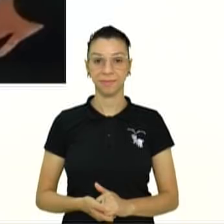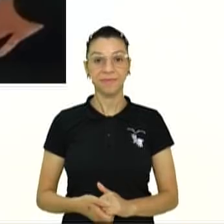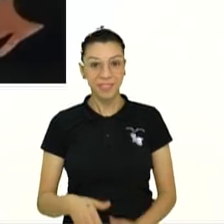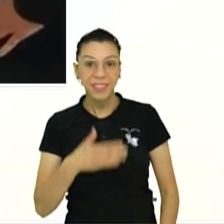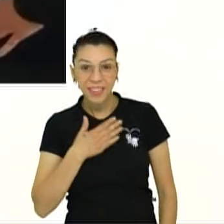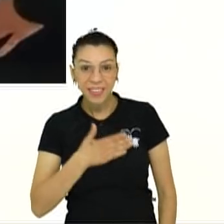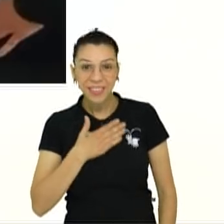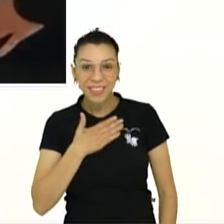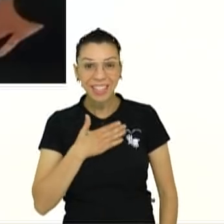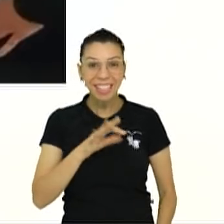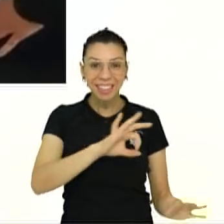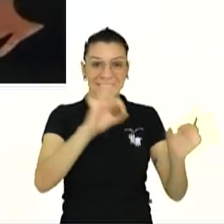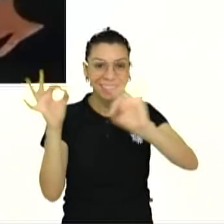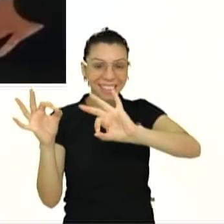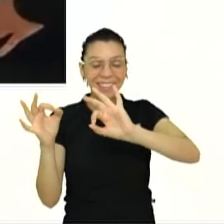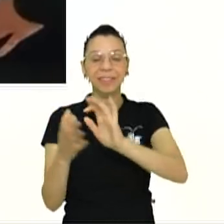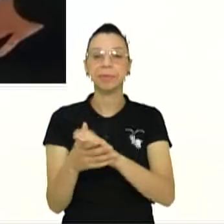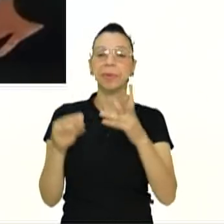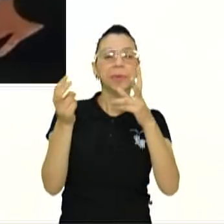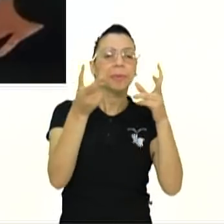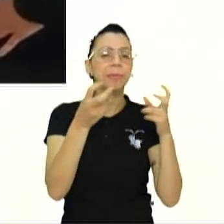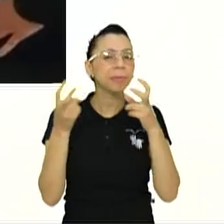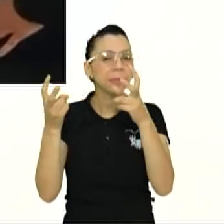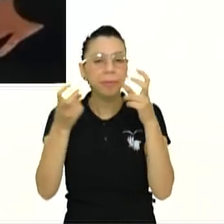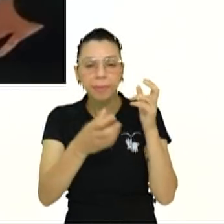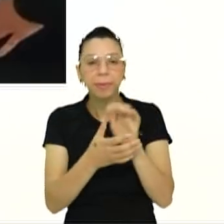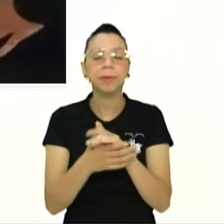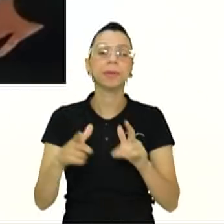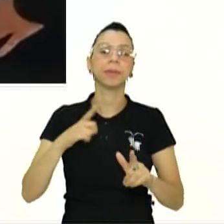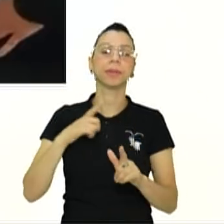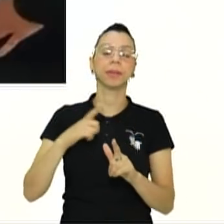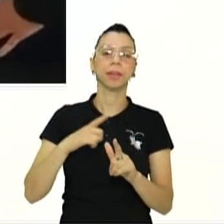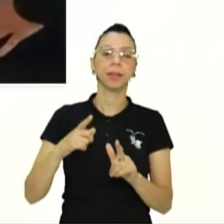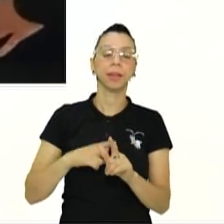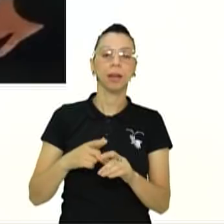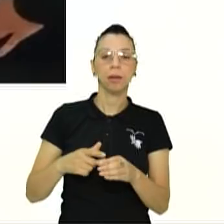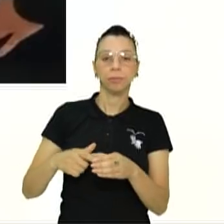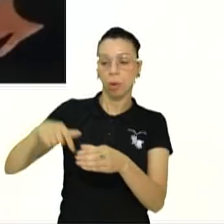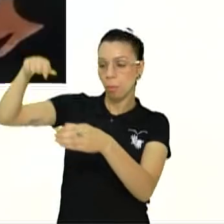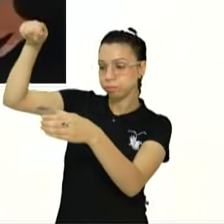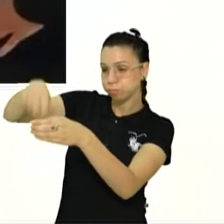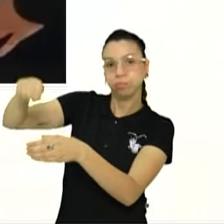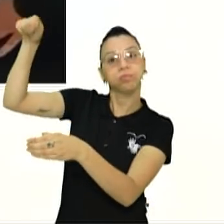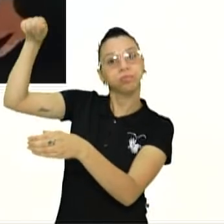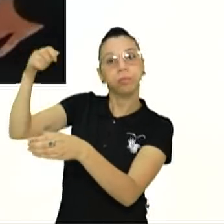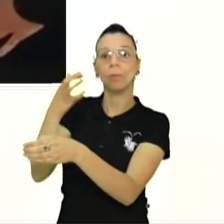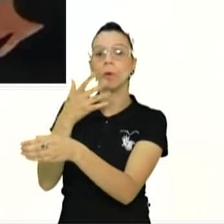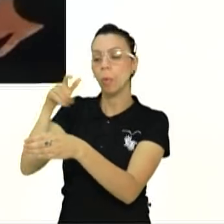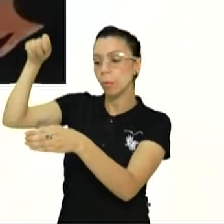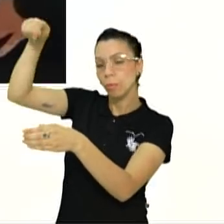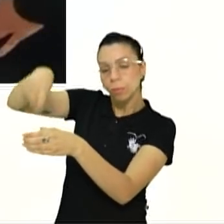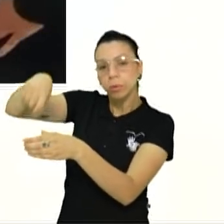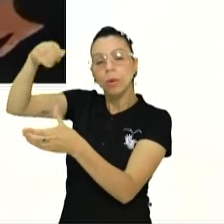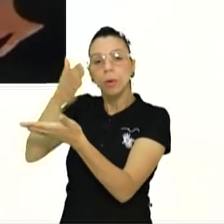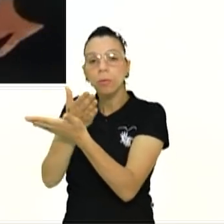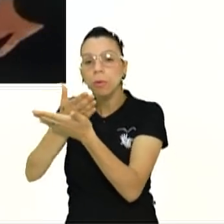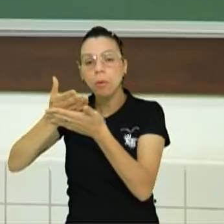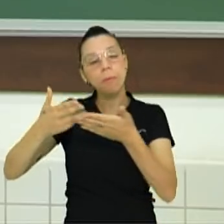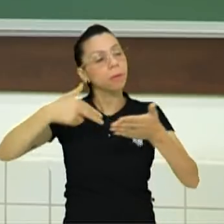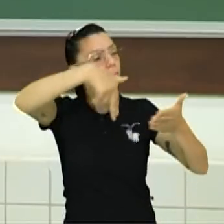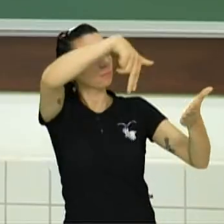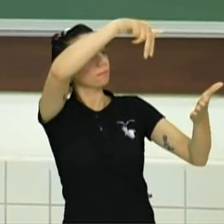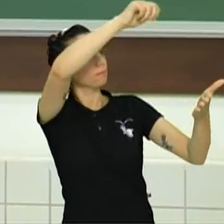Gostaram do vídeo? Observaram que ele sobrecarrega o pincel no tinteiro e começa com as suas linhas